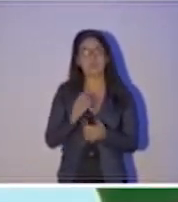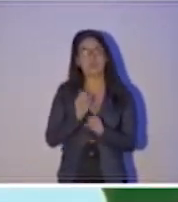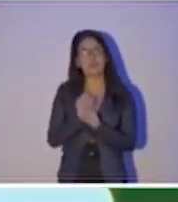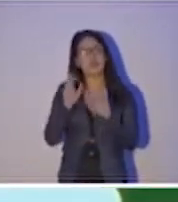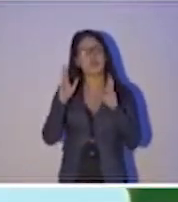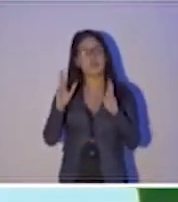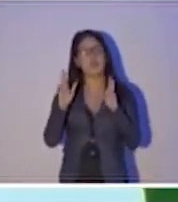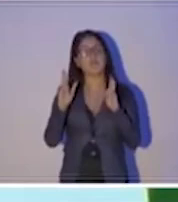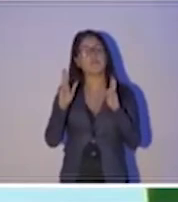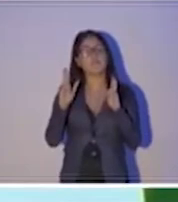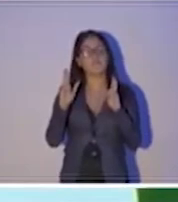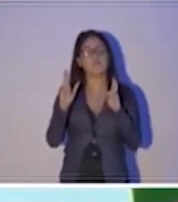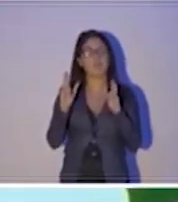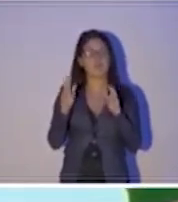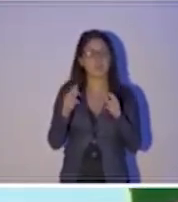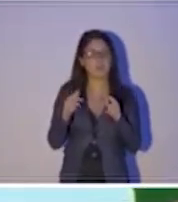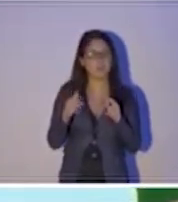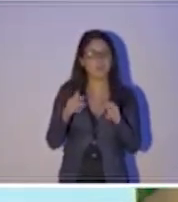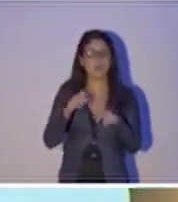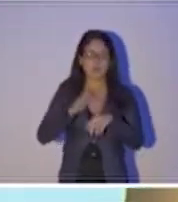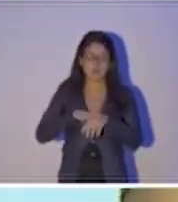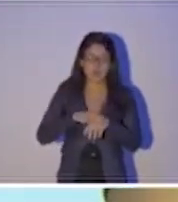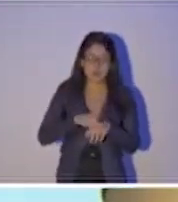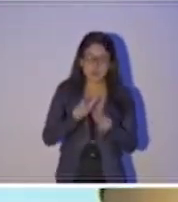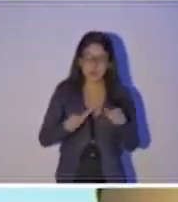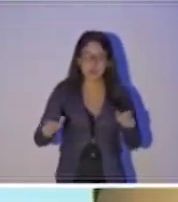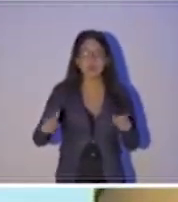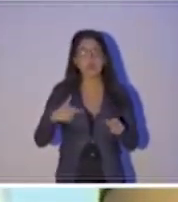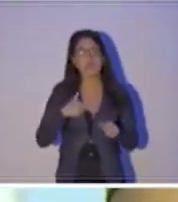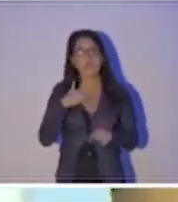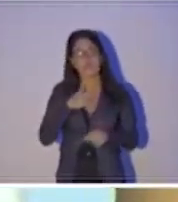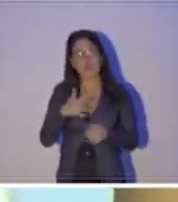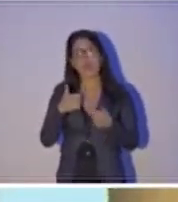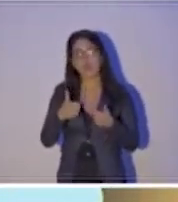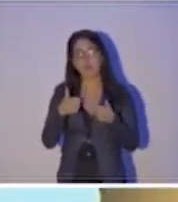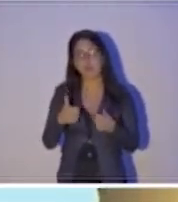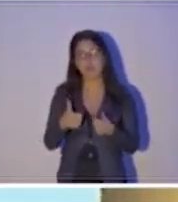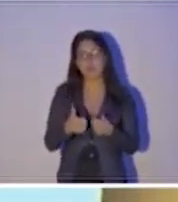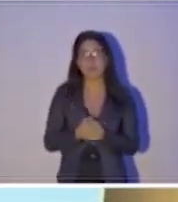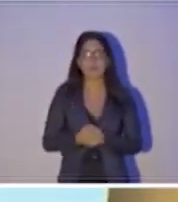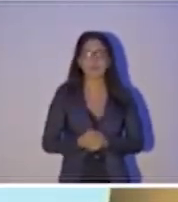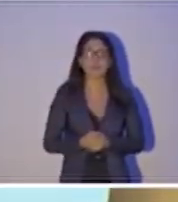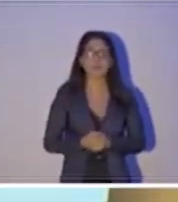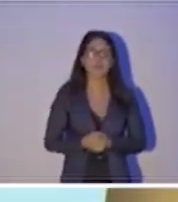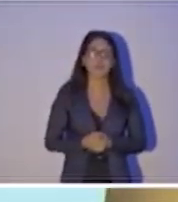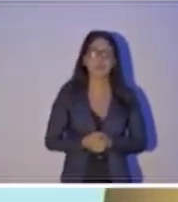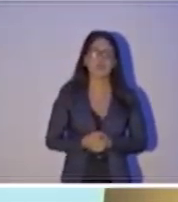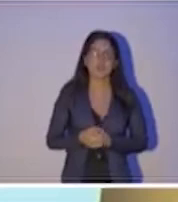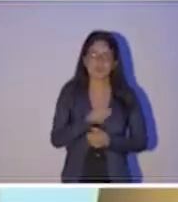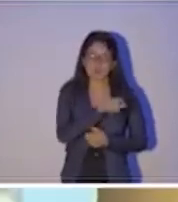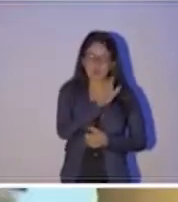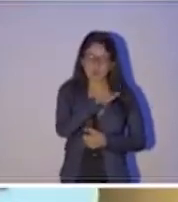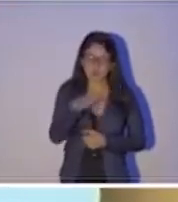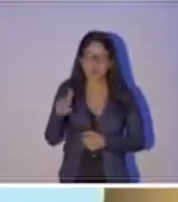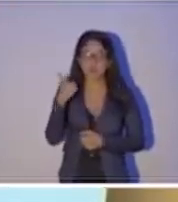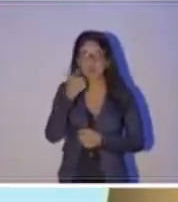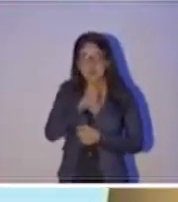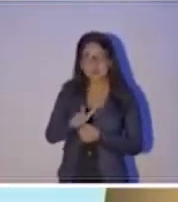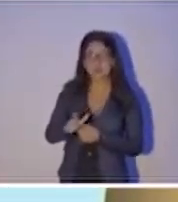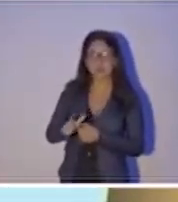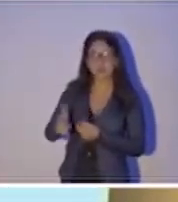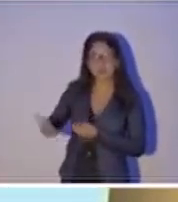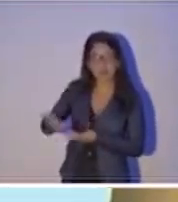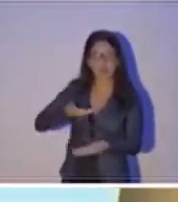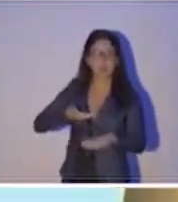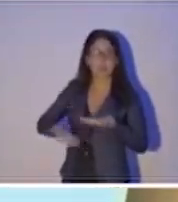expectativas, faça eles serem muito importantes, porque vai valer muito a pena, que eles vão retribuir muito e muito mais, vocês vão